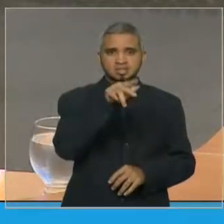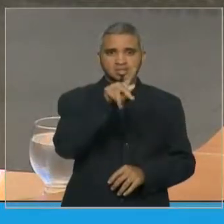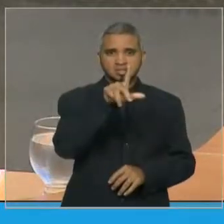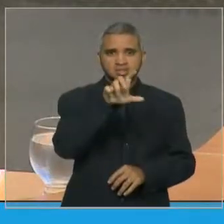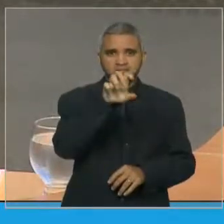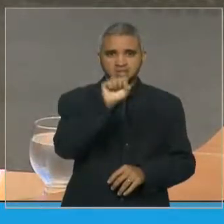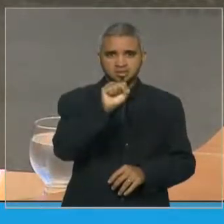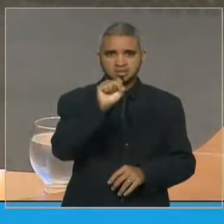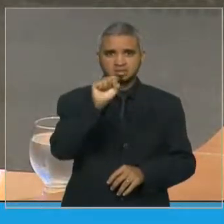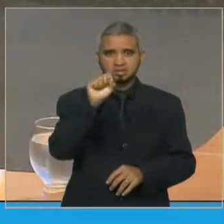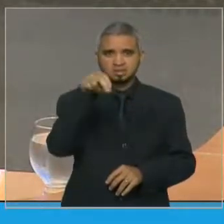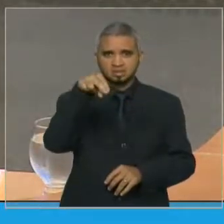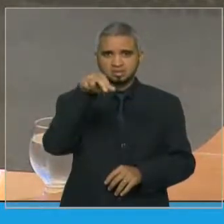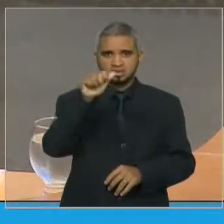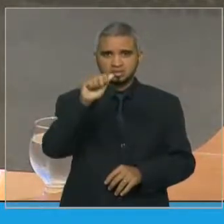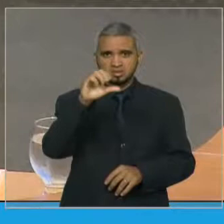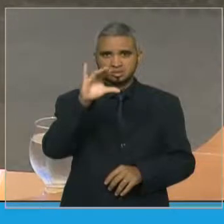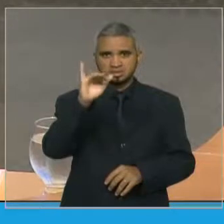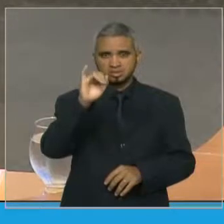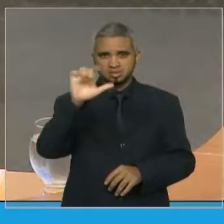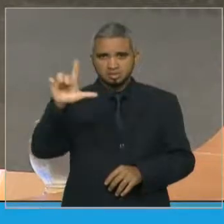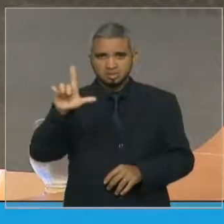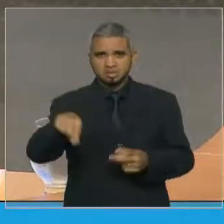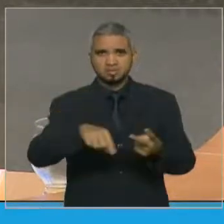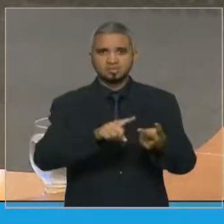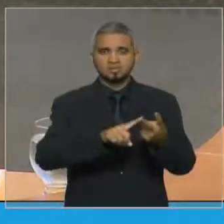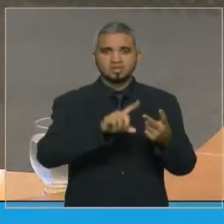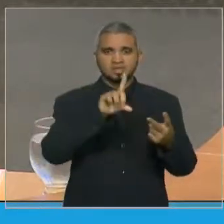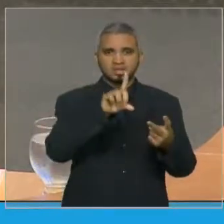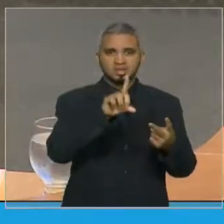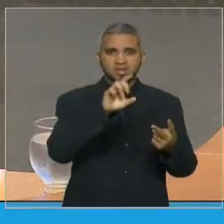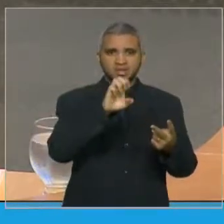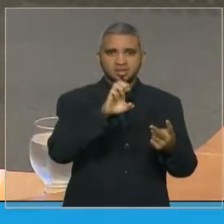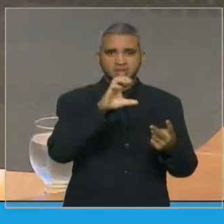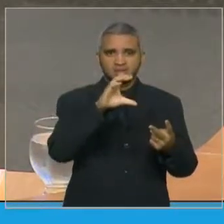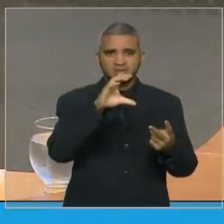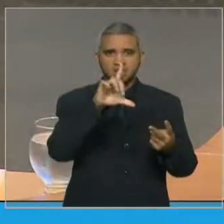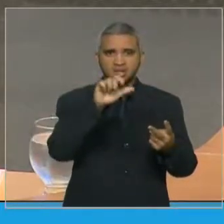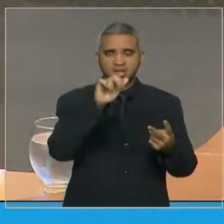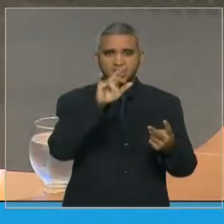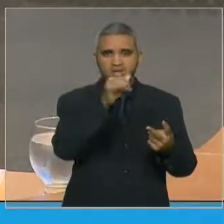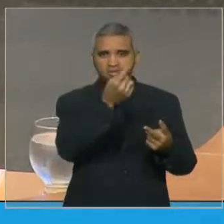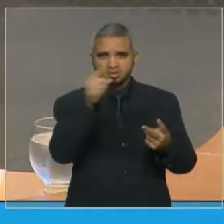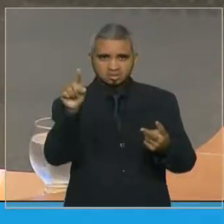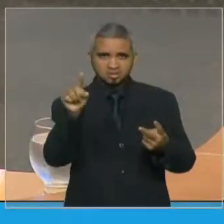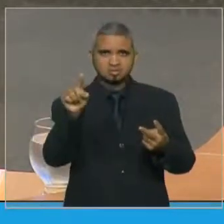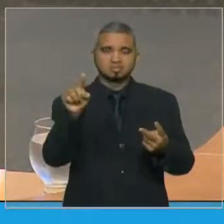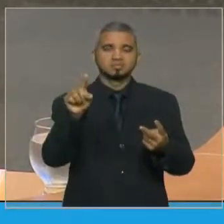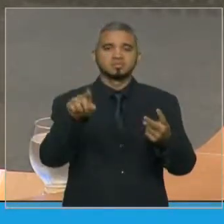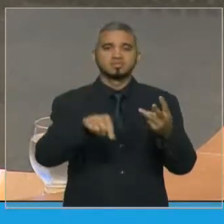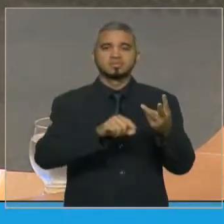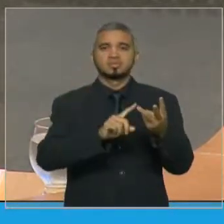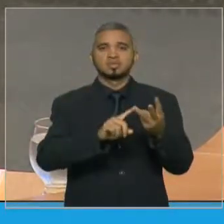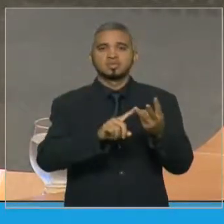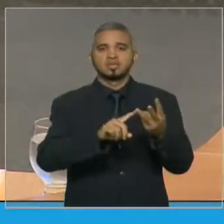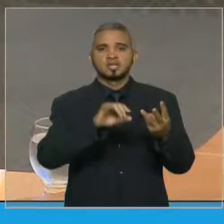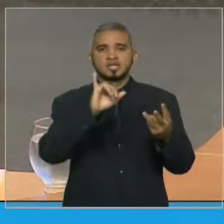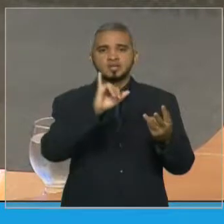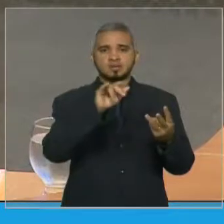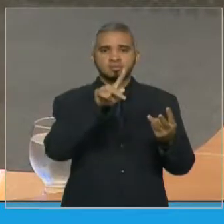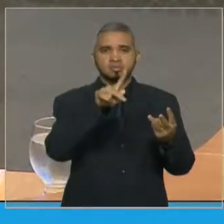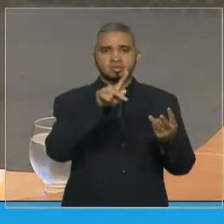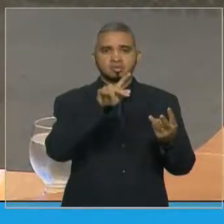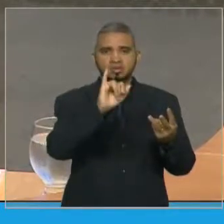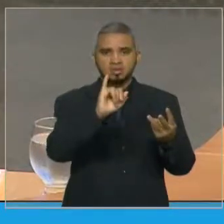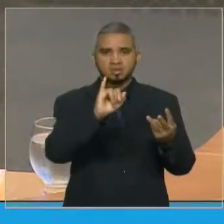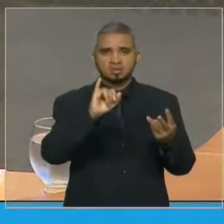Declaração Única de Exportação e a automatização na concessão de isenção do IPI e OF, esta última